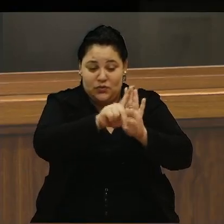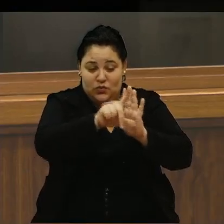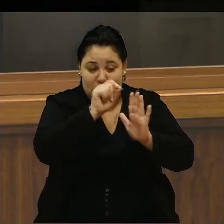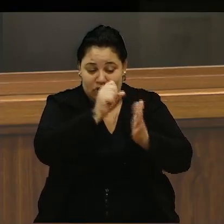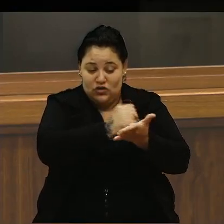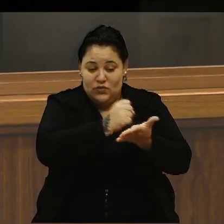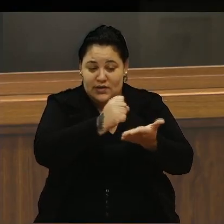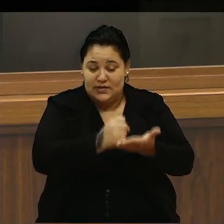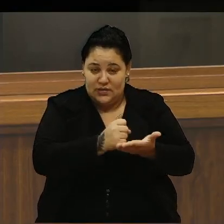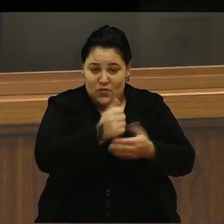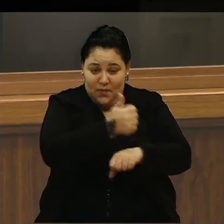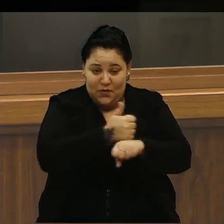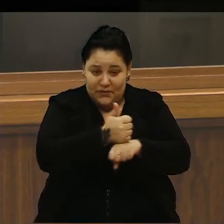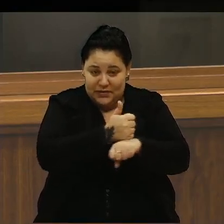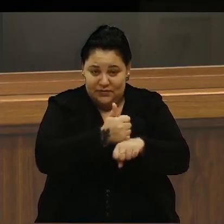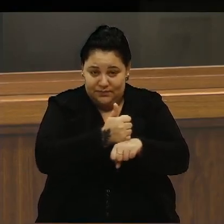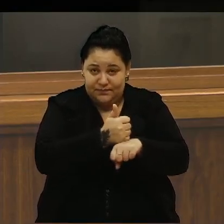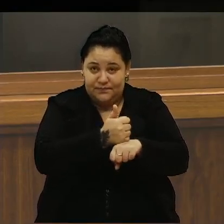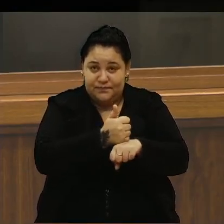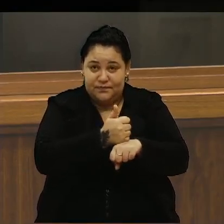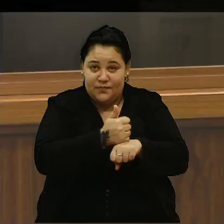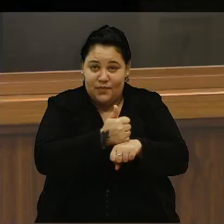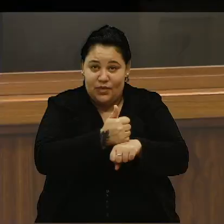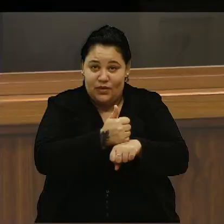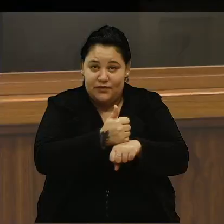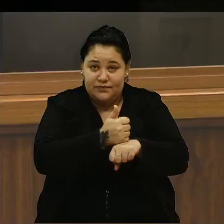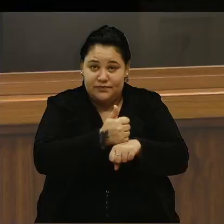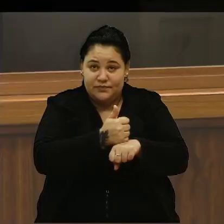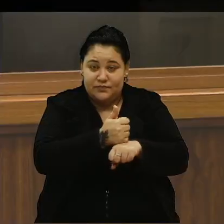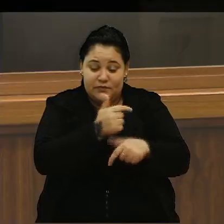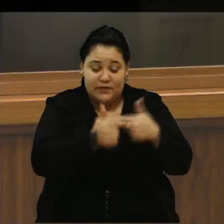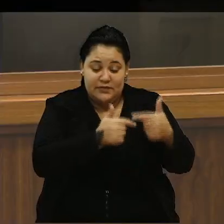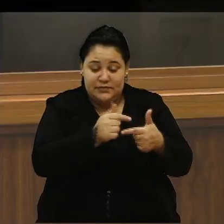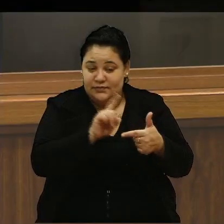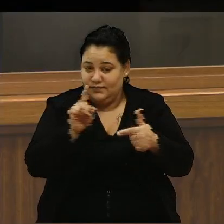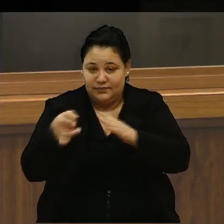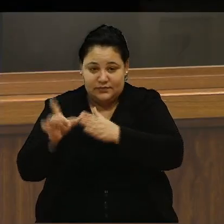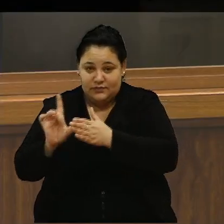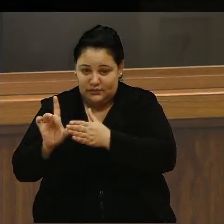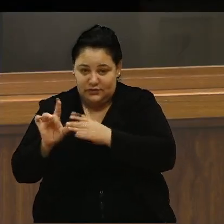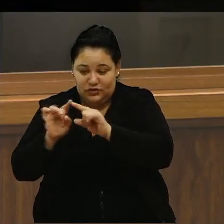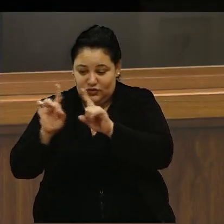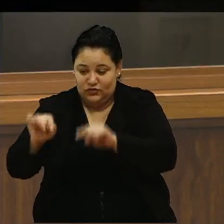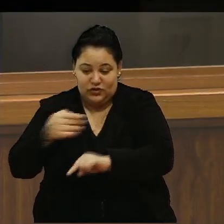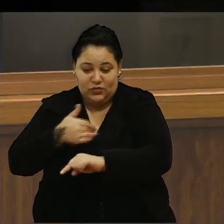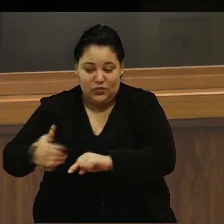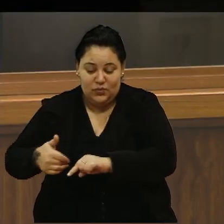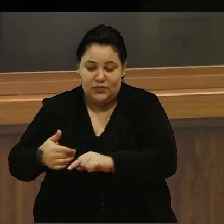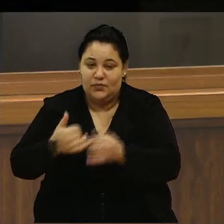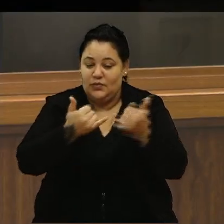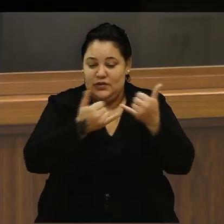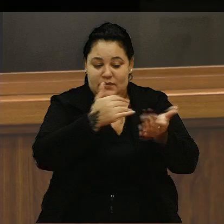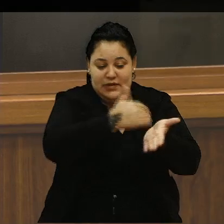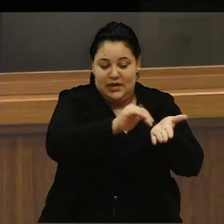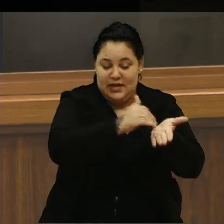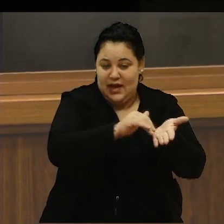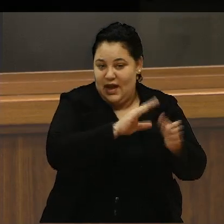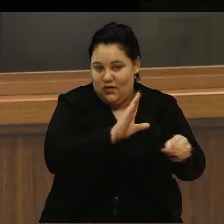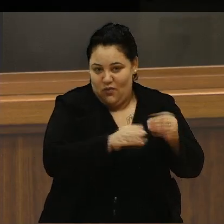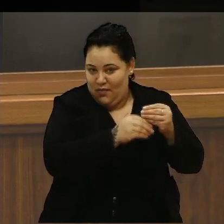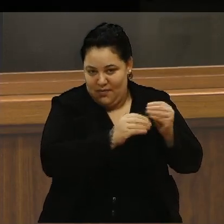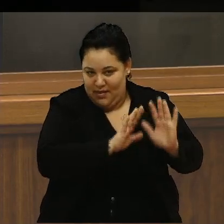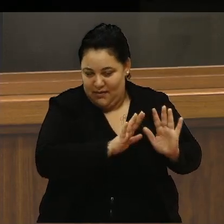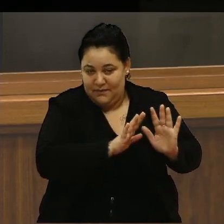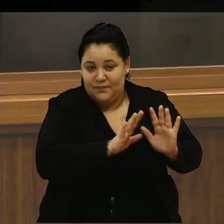que é o cargo que ele vai exercer, não aquele de servidor, no caso de secretário ou secretário adjunto.